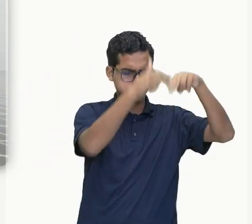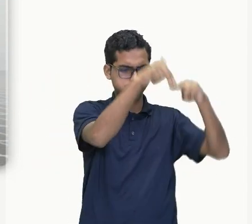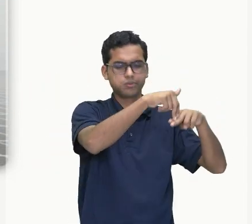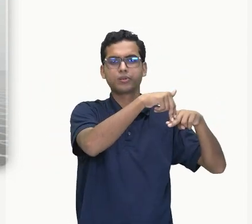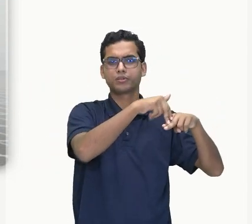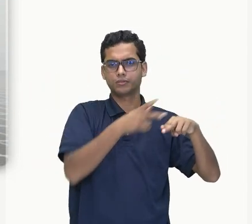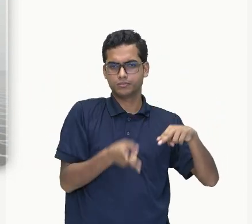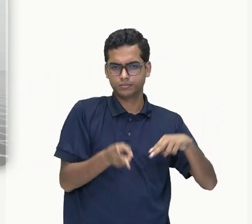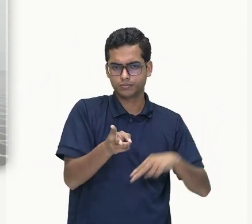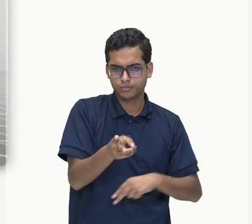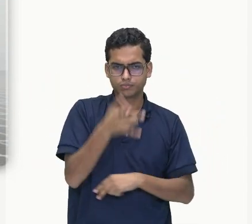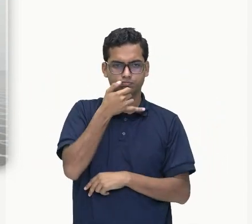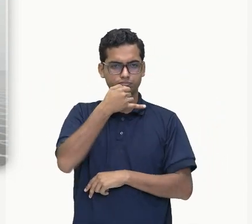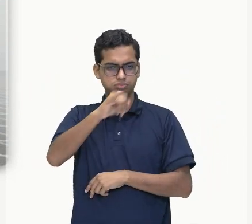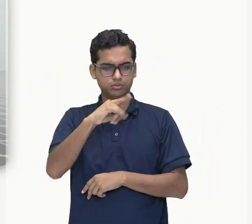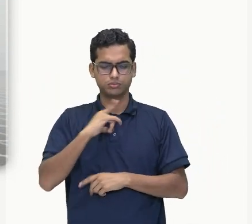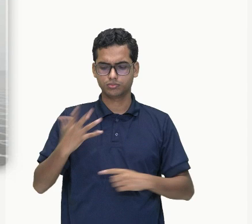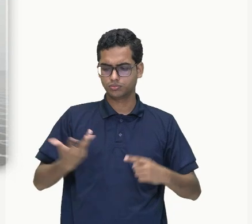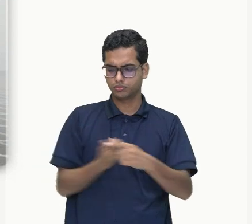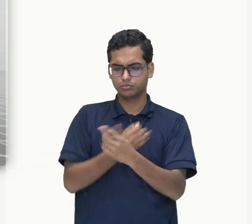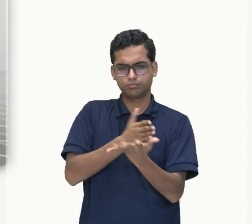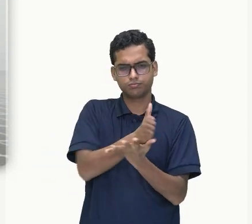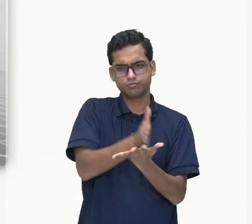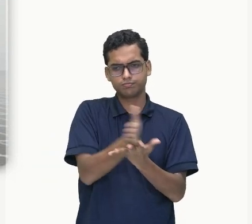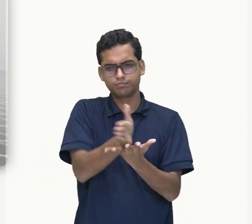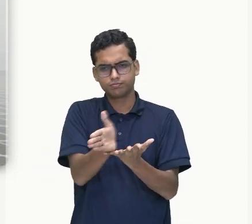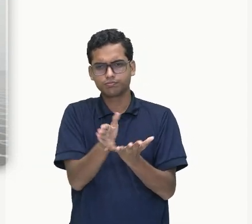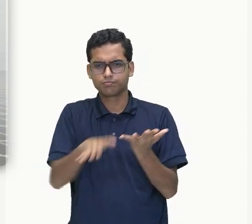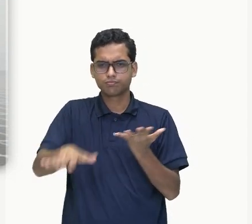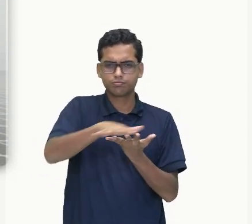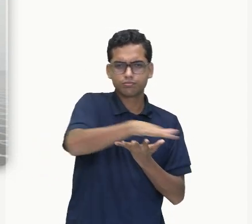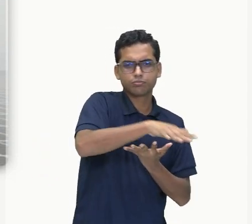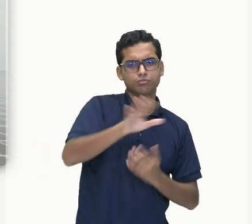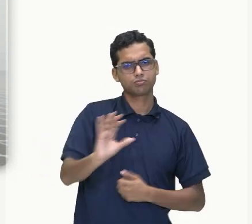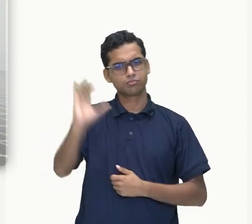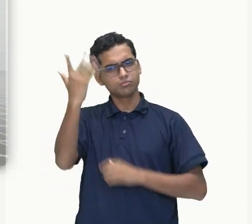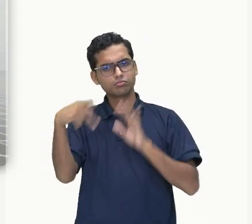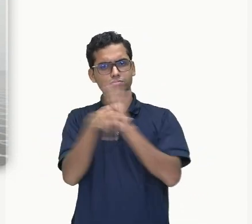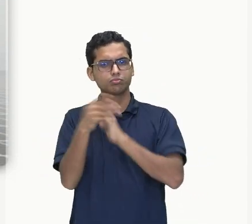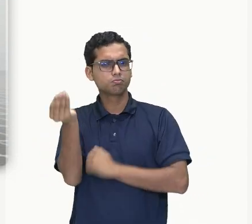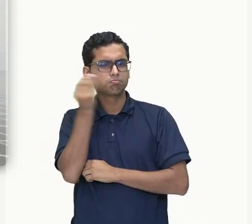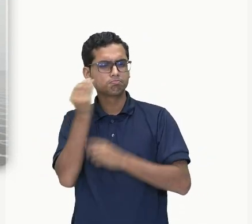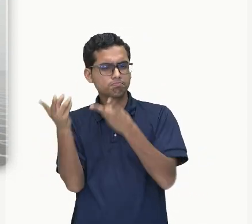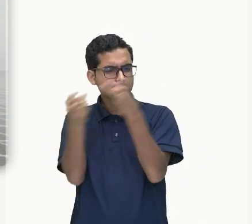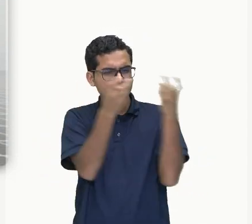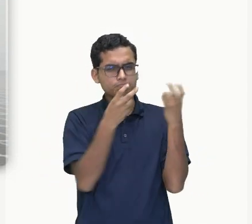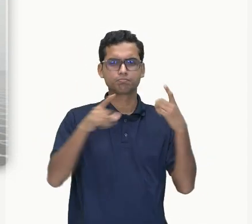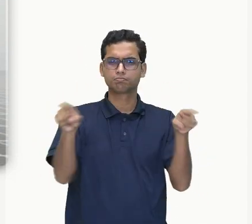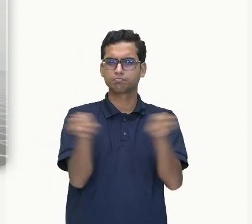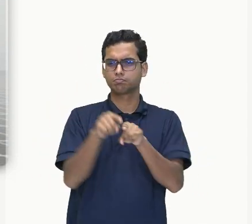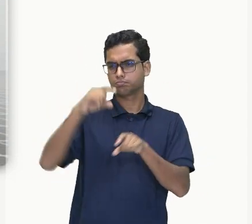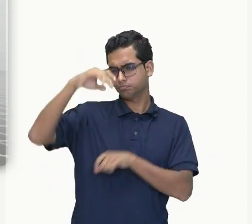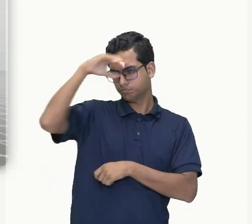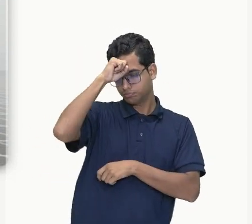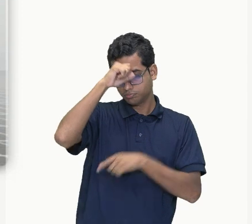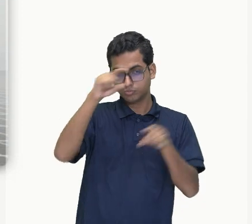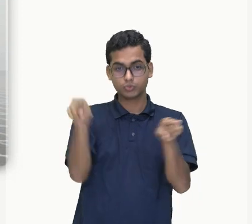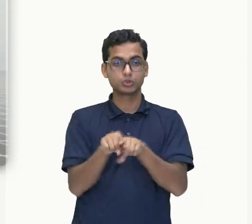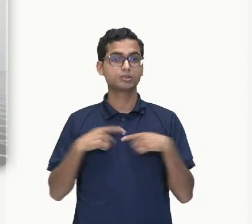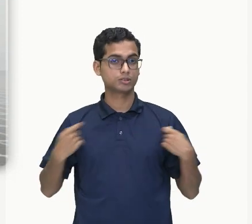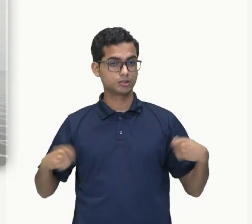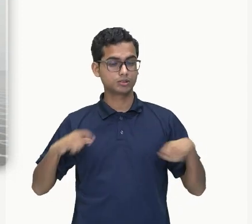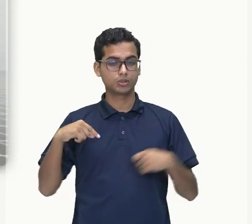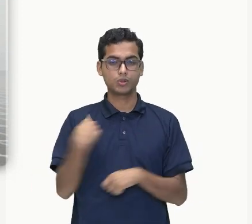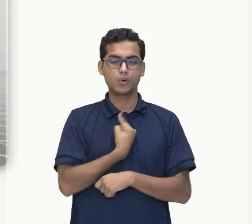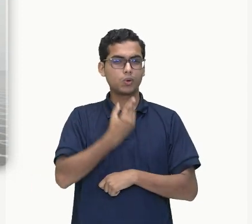todos os fenômenos, né, que a gente consegue observar em vários fenômenos, tá? Então é necessário a gente